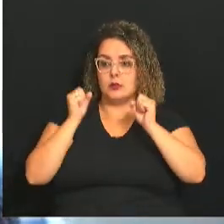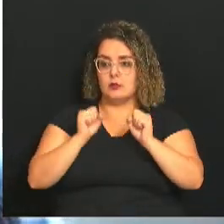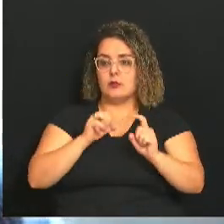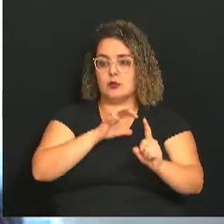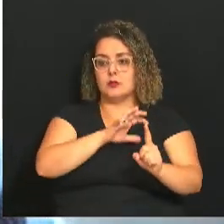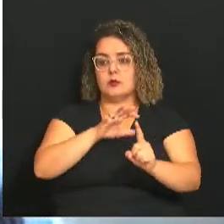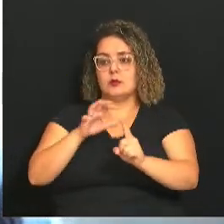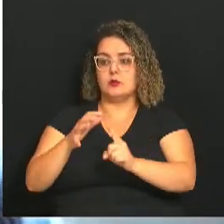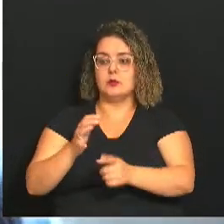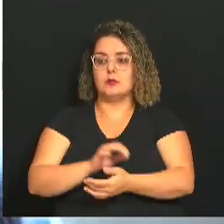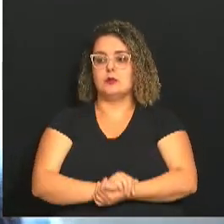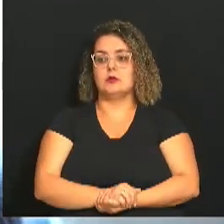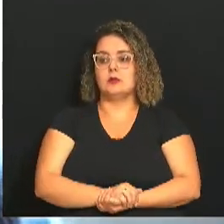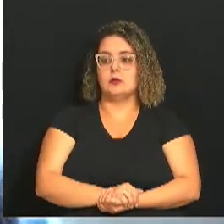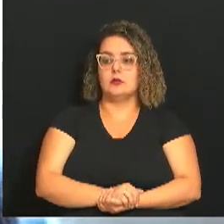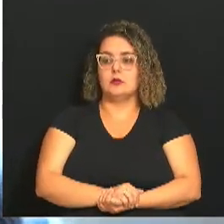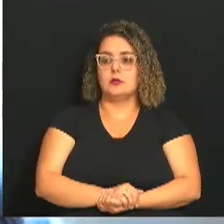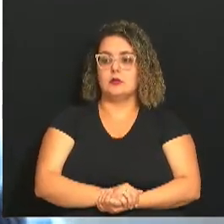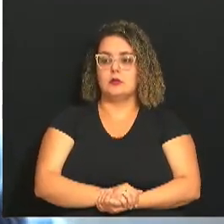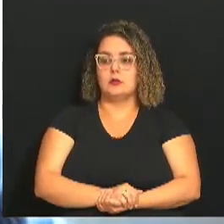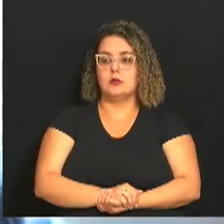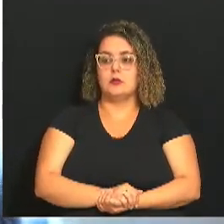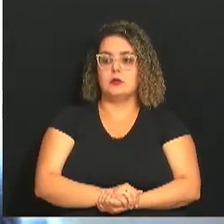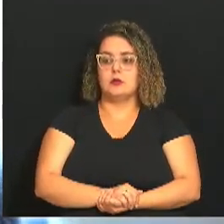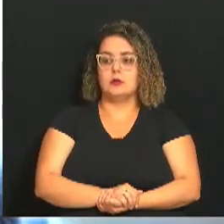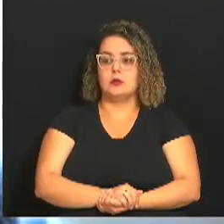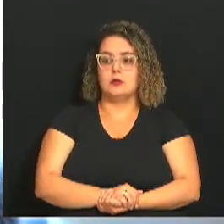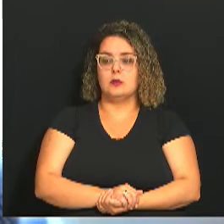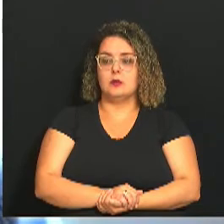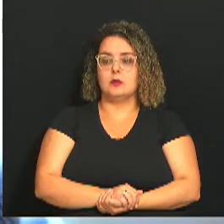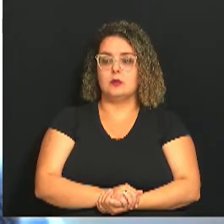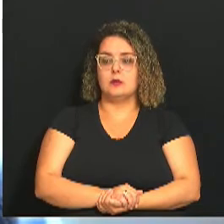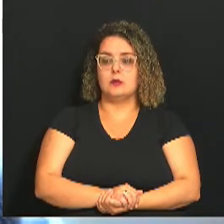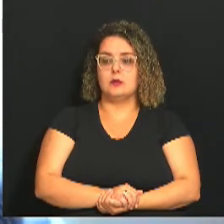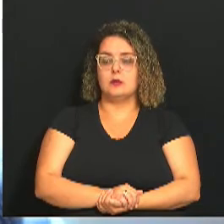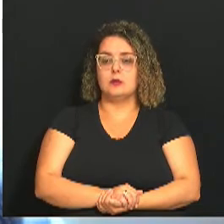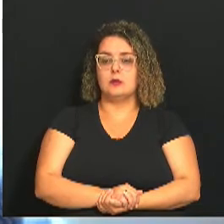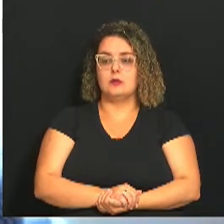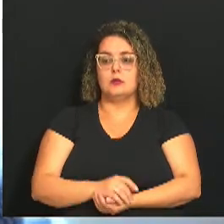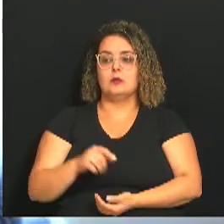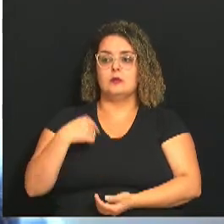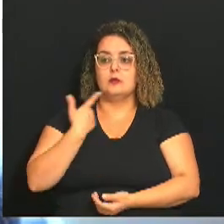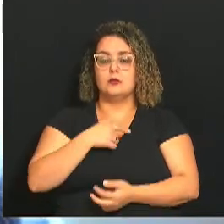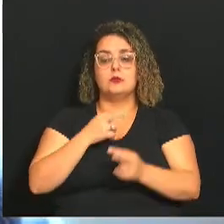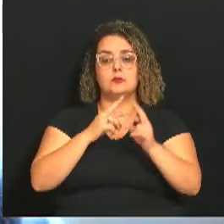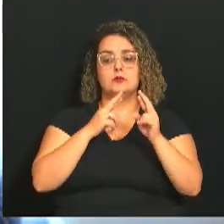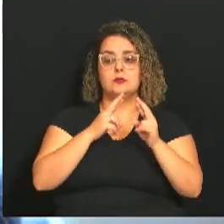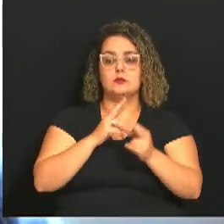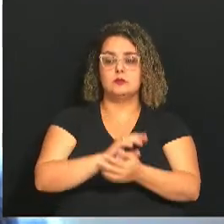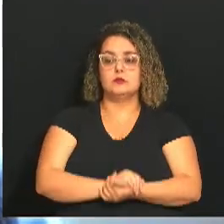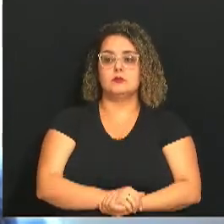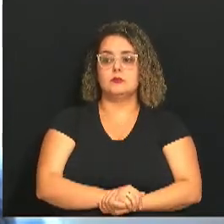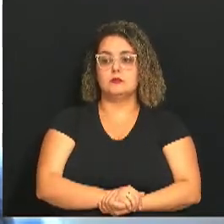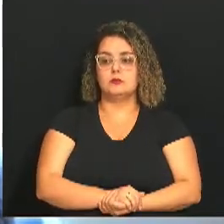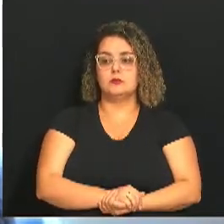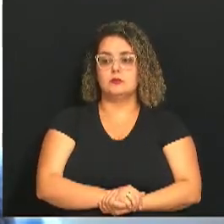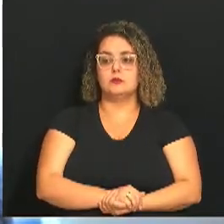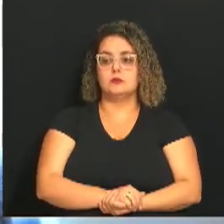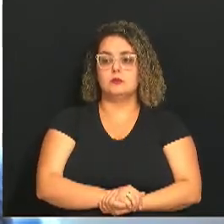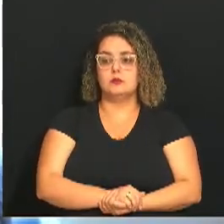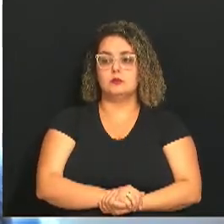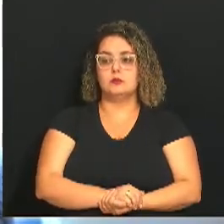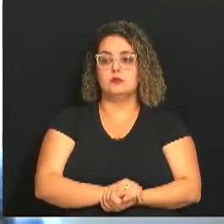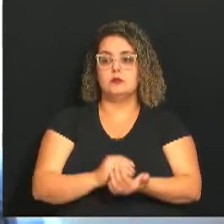pela magnitude desses parâmetros, a gente espera que haja tais e tais fenômenos ocorrendo,